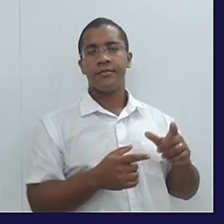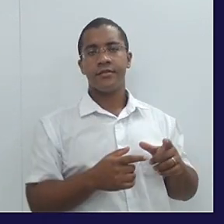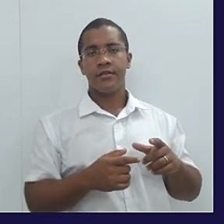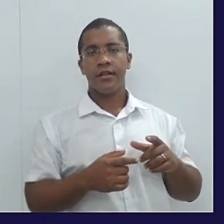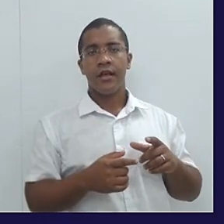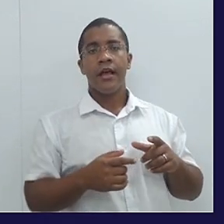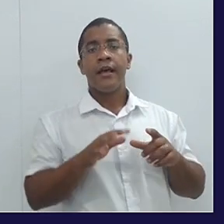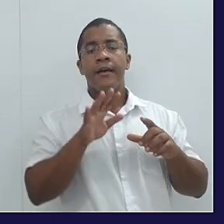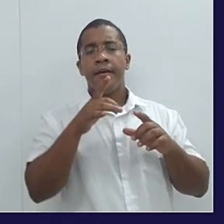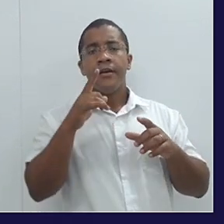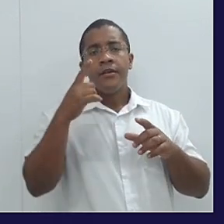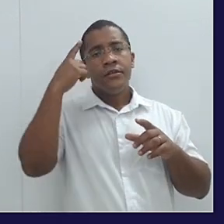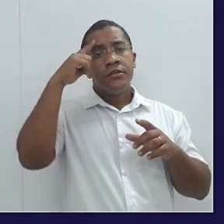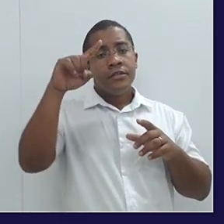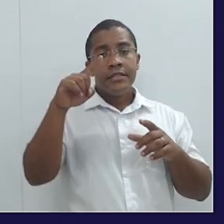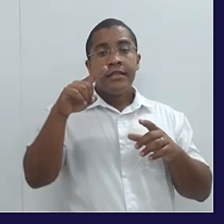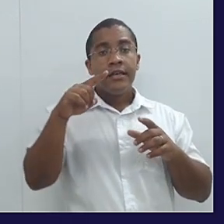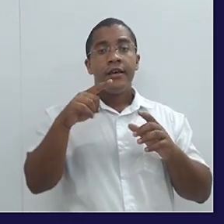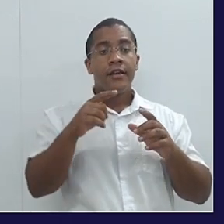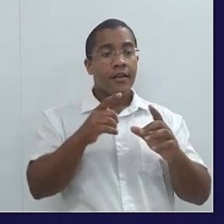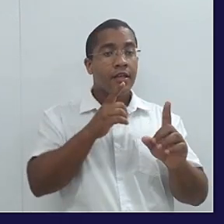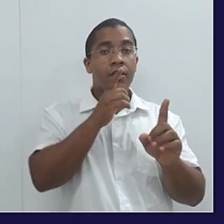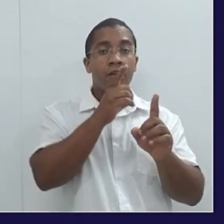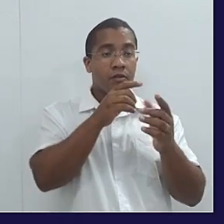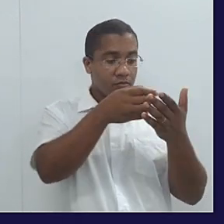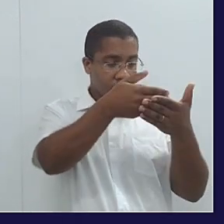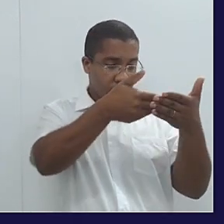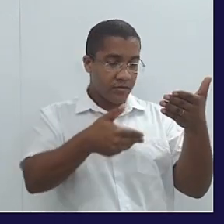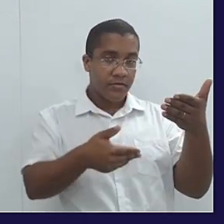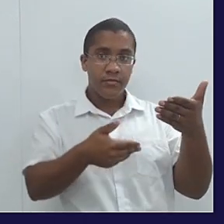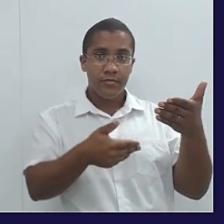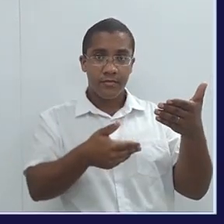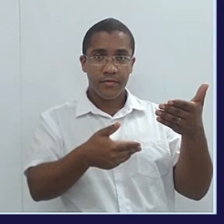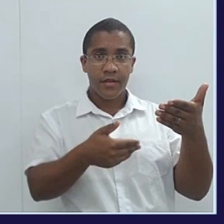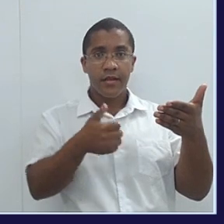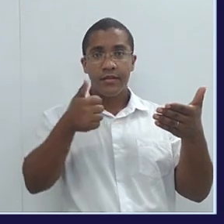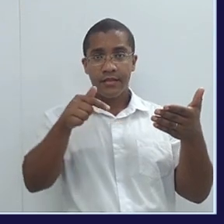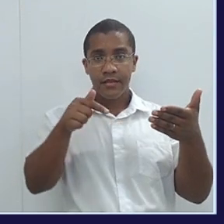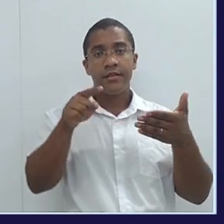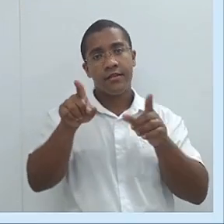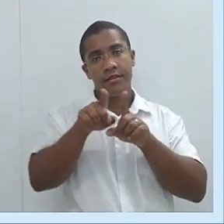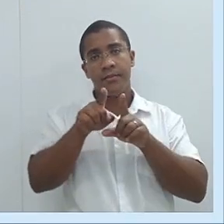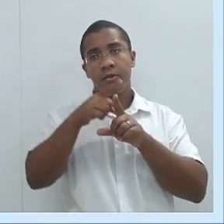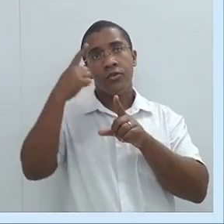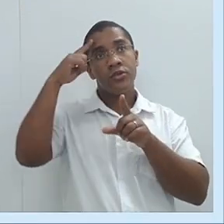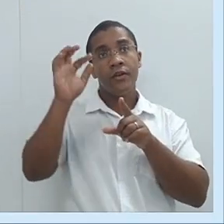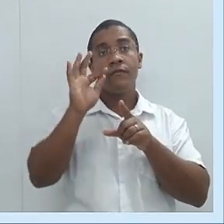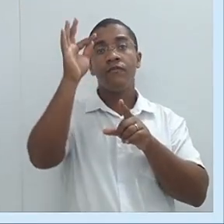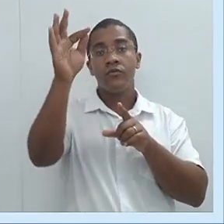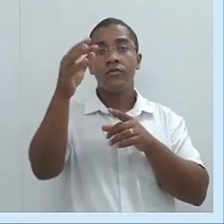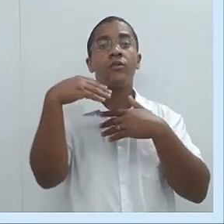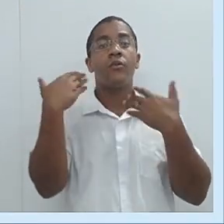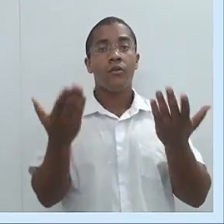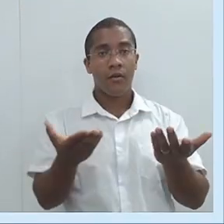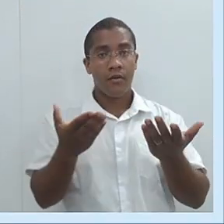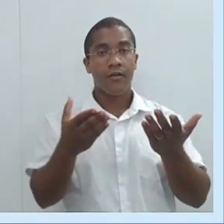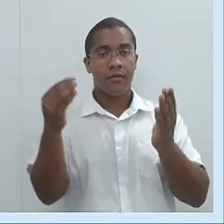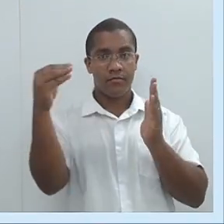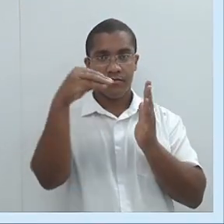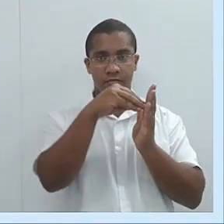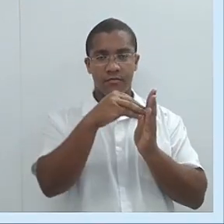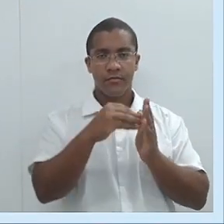E no número 17 tem a data prevista da próxima leitura. Quando se fala do número 16, que vem